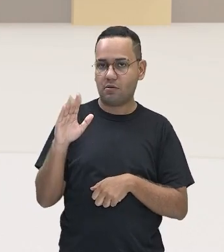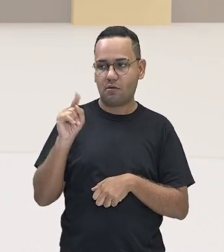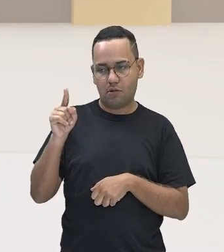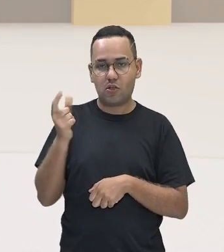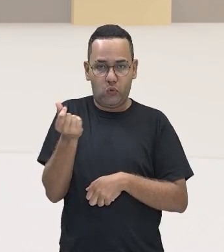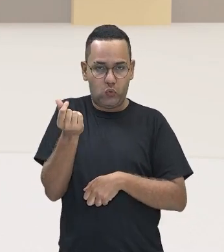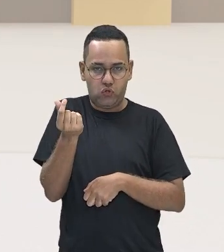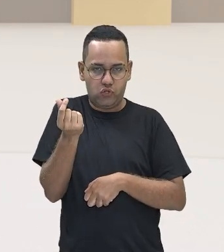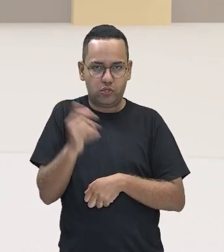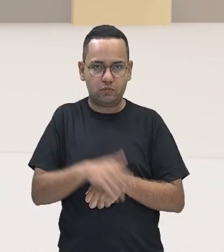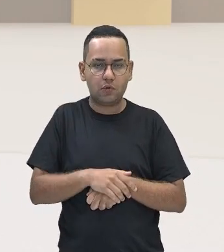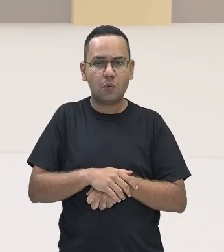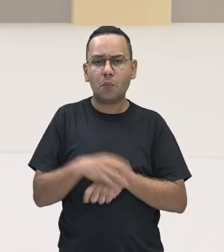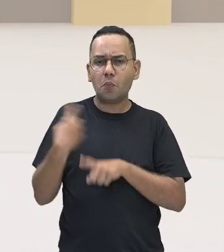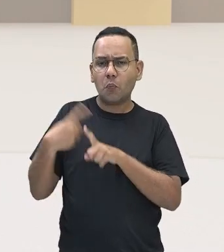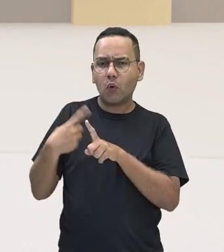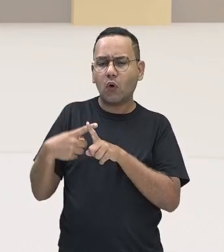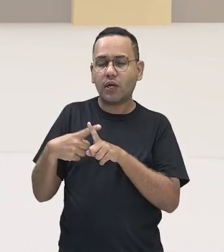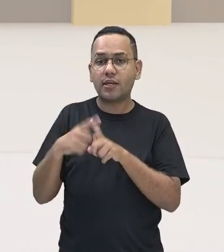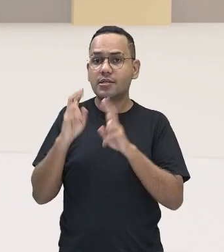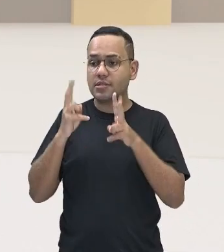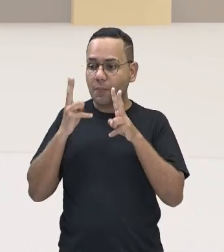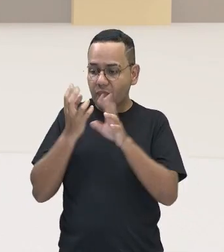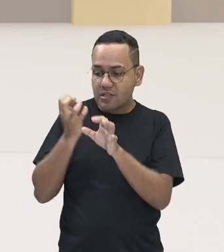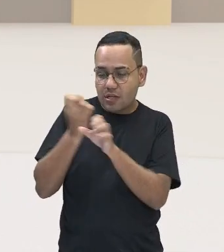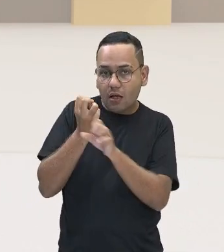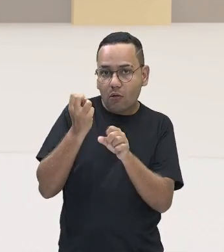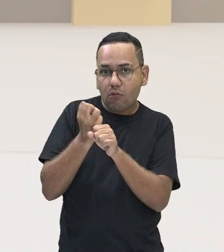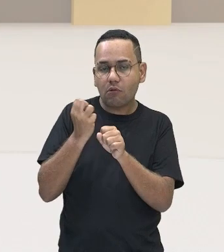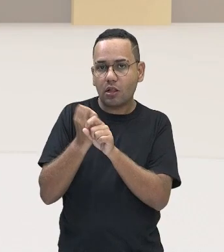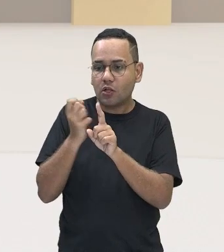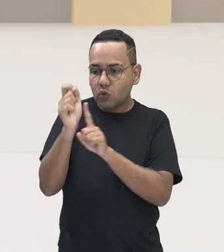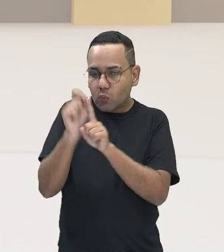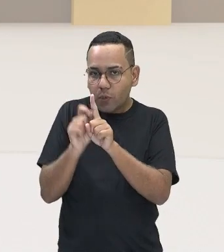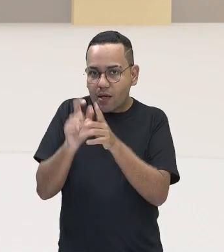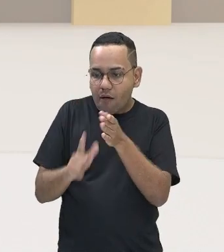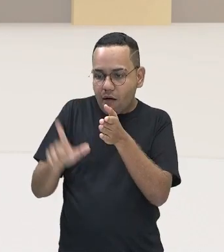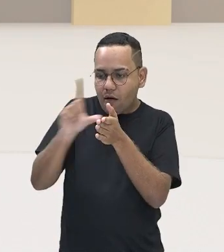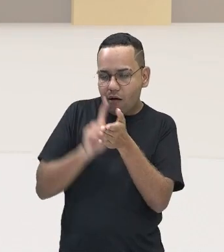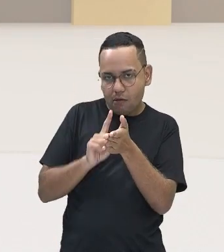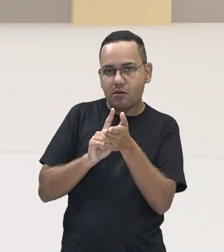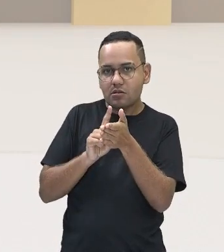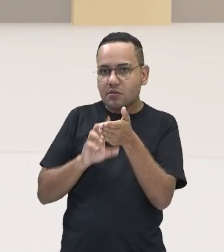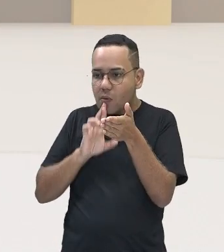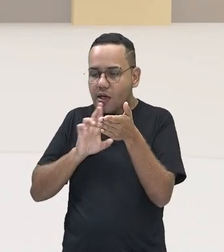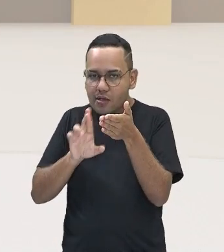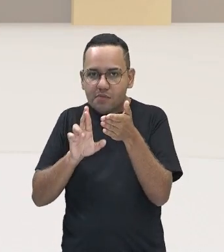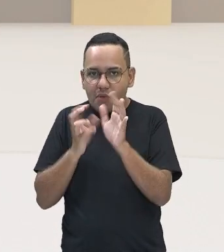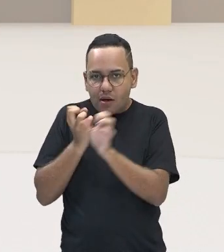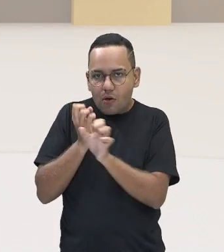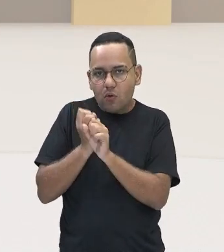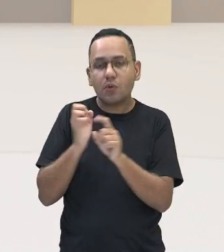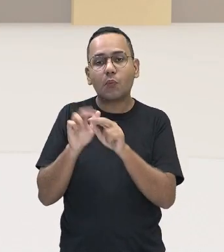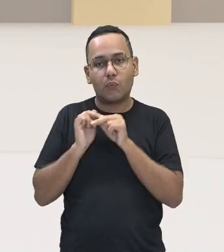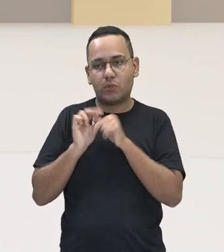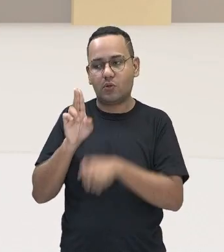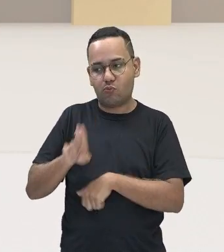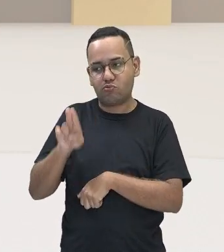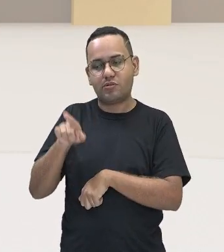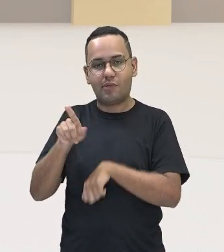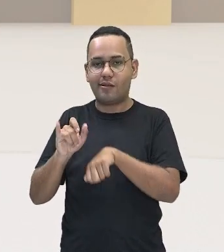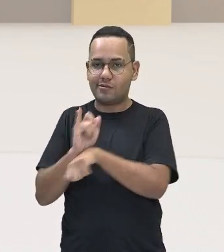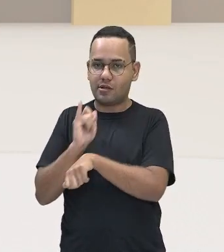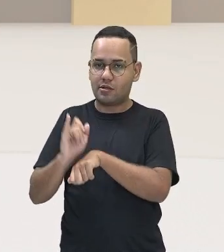em cima do montante do mês anterior. E é exatamente por isso que os bancos utilizam sempre juros compostos, sempre ali